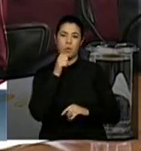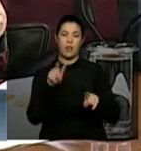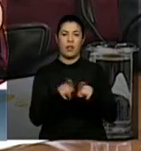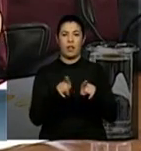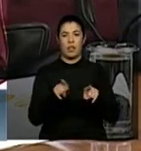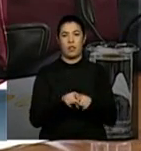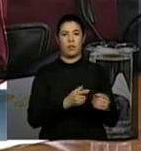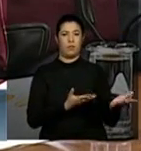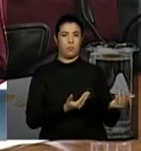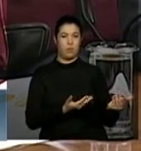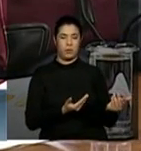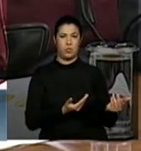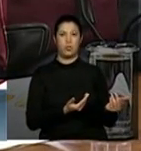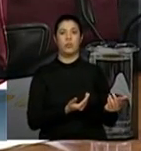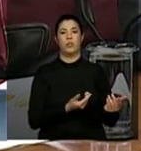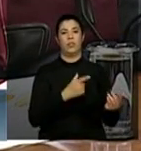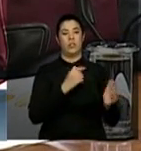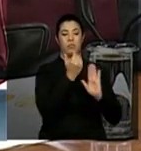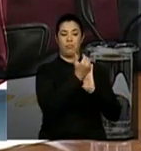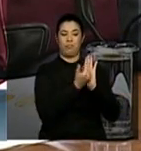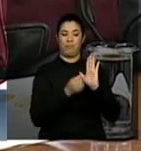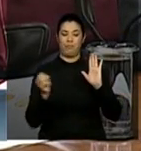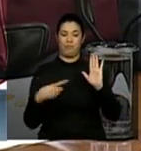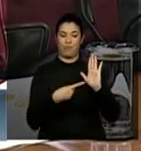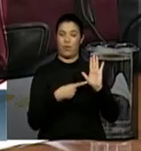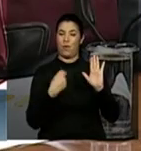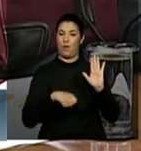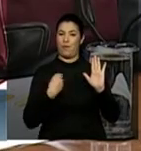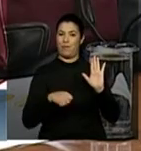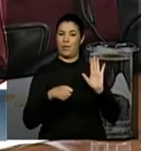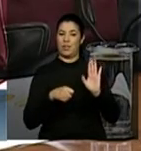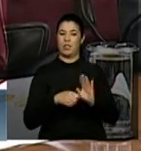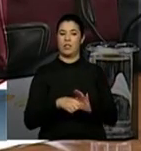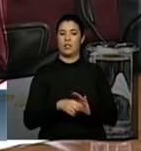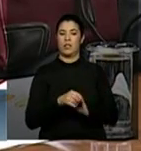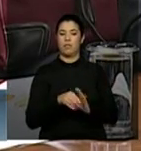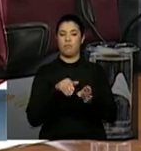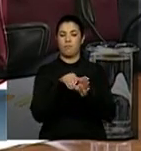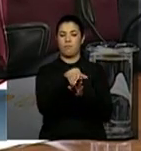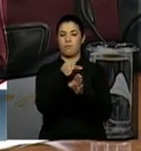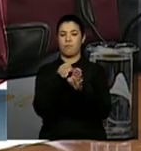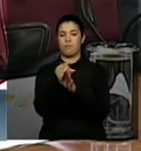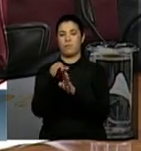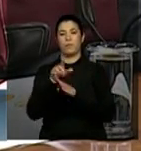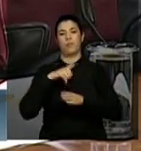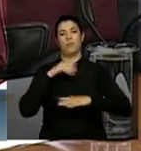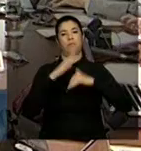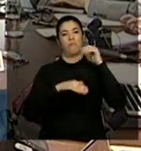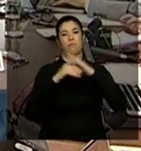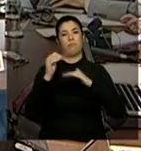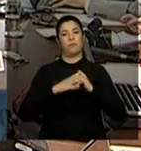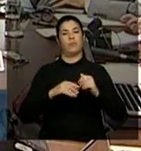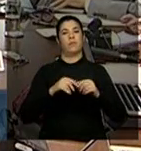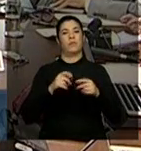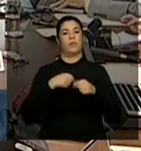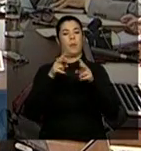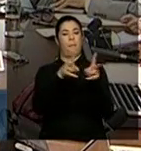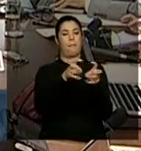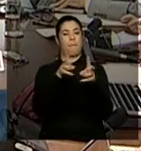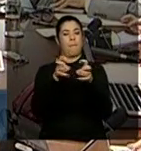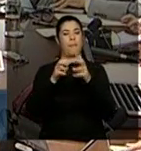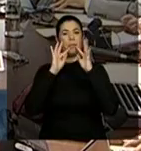mas numa fase que ele tem que ser, na verdade, instruído para desenvolver ações e absorver as